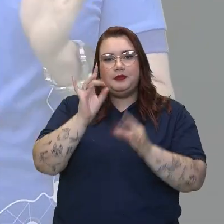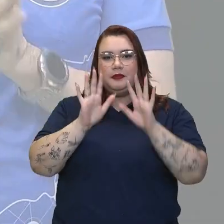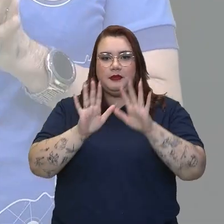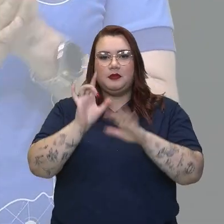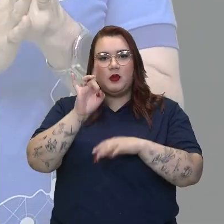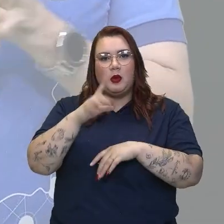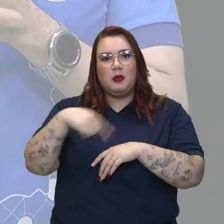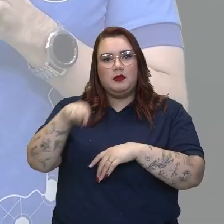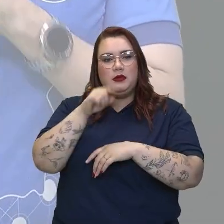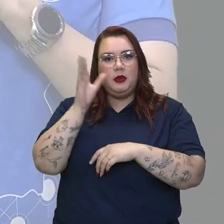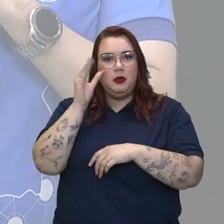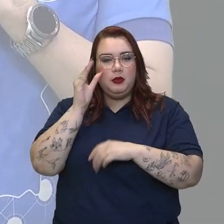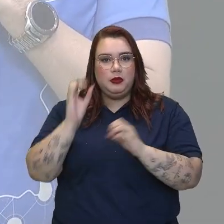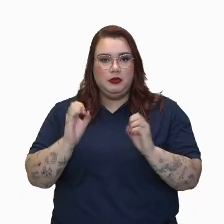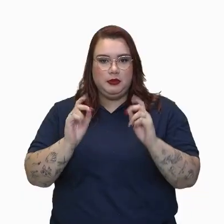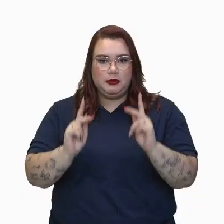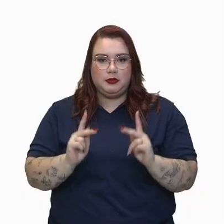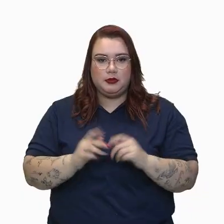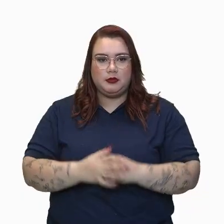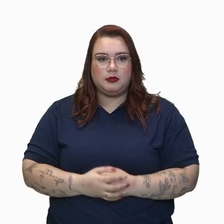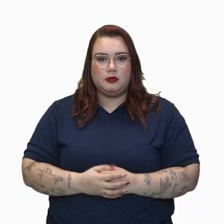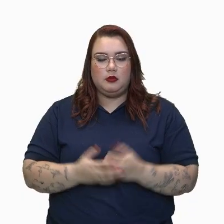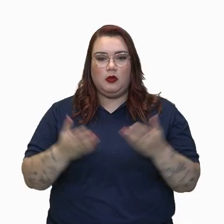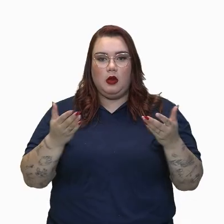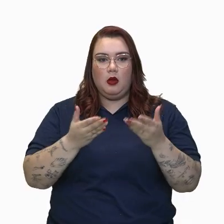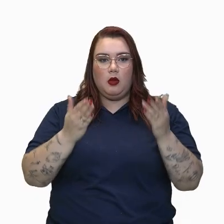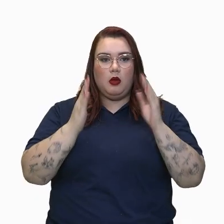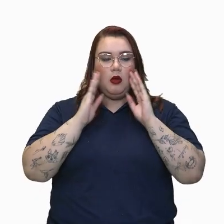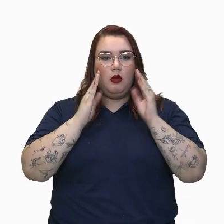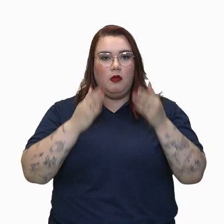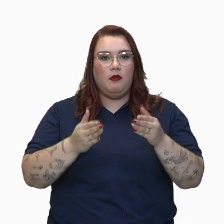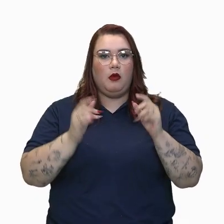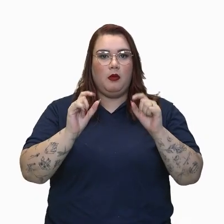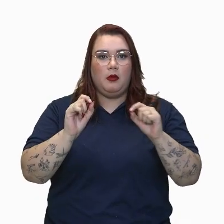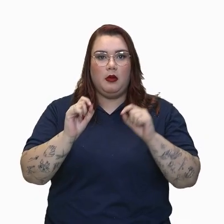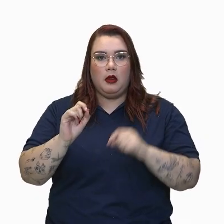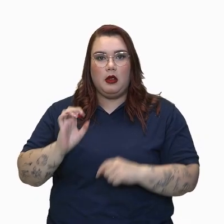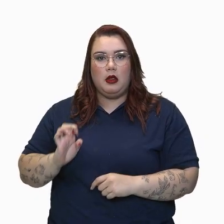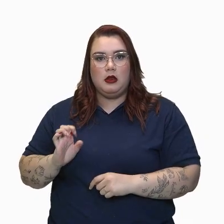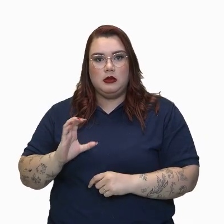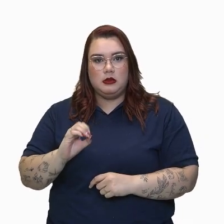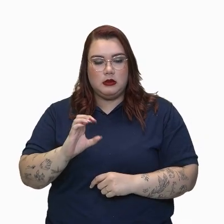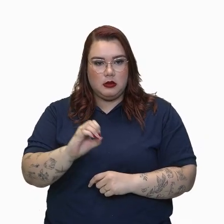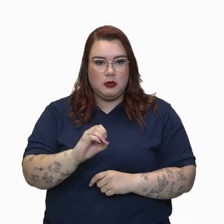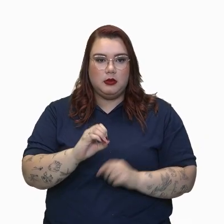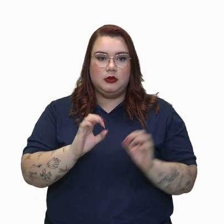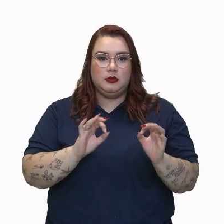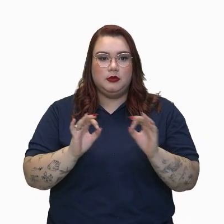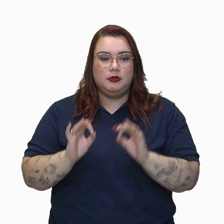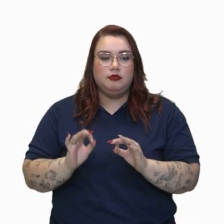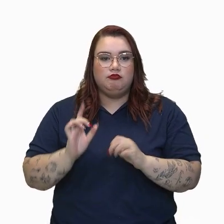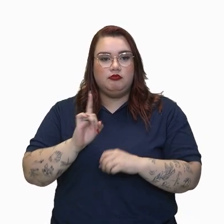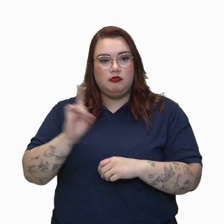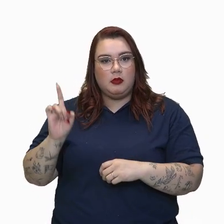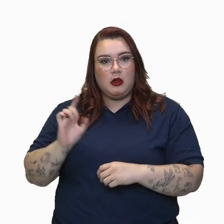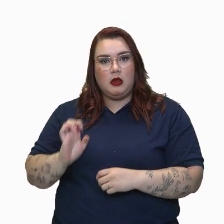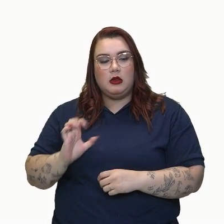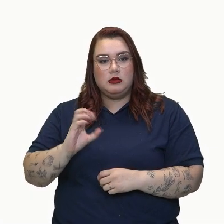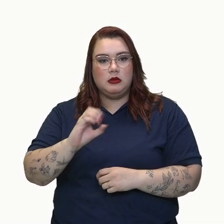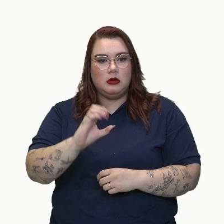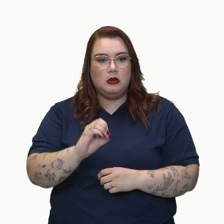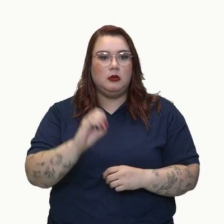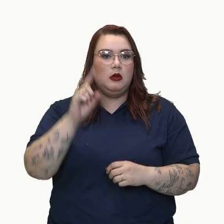vocês, tá bom? Vamos para enzimas. Dê uma olhada. As enzimas, elas